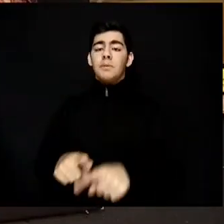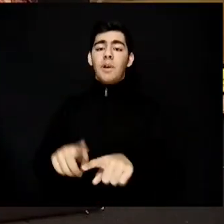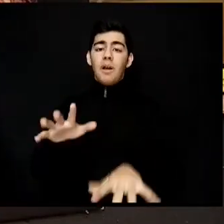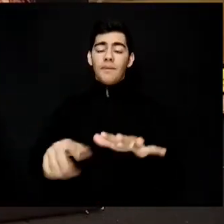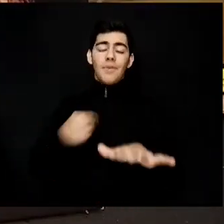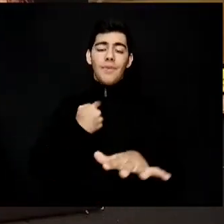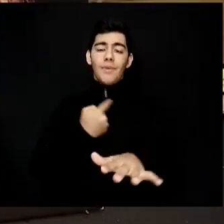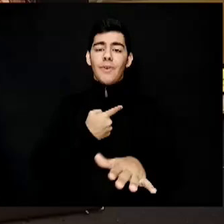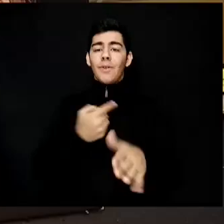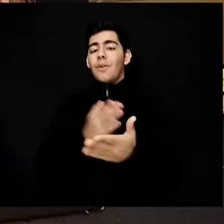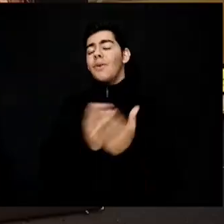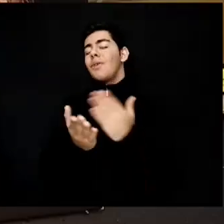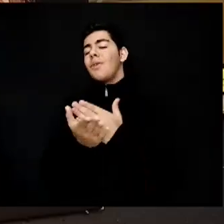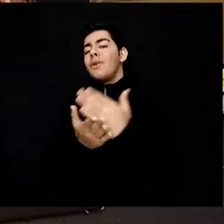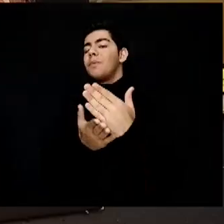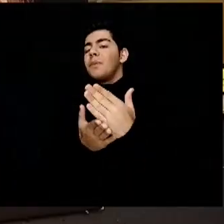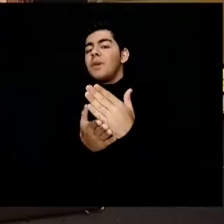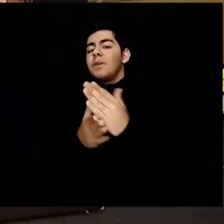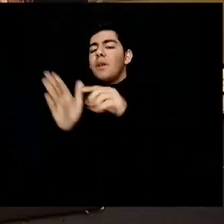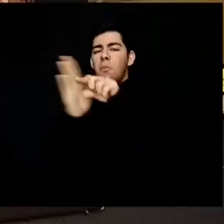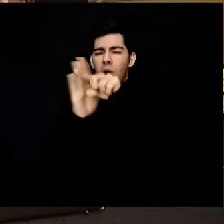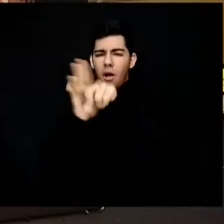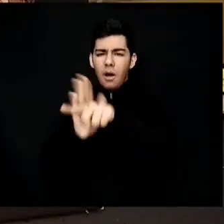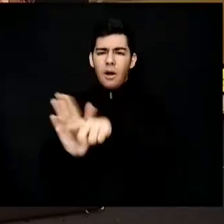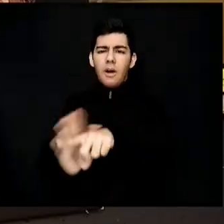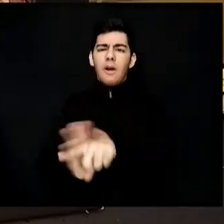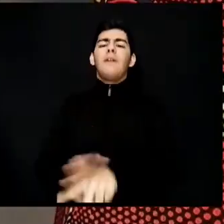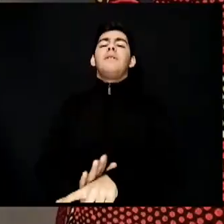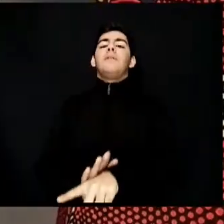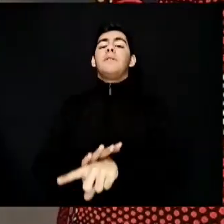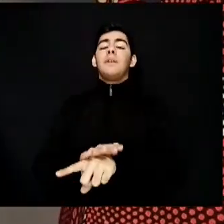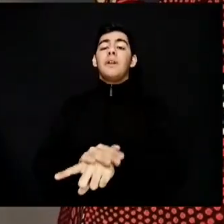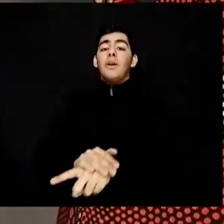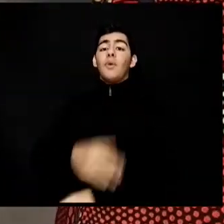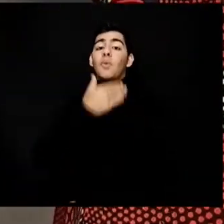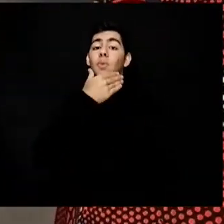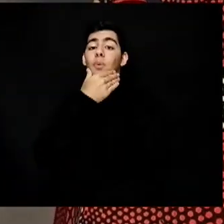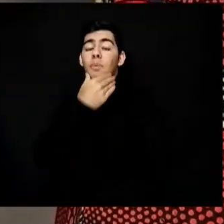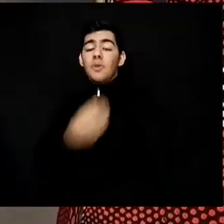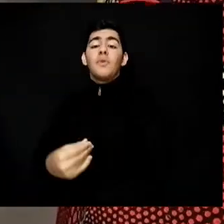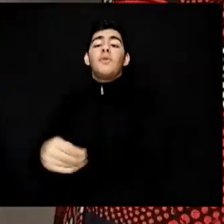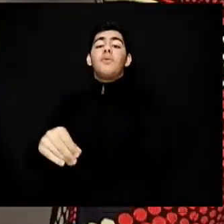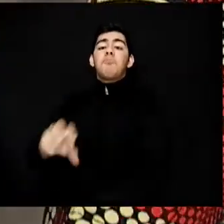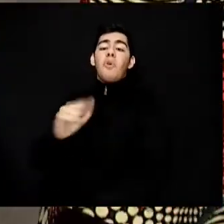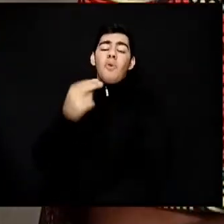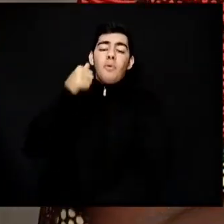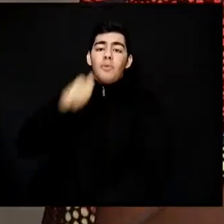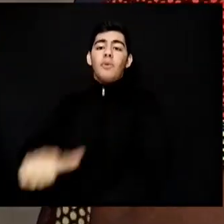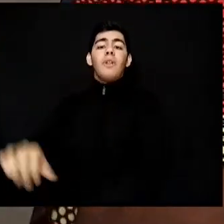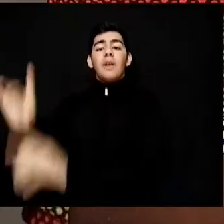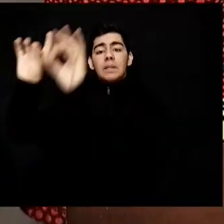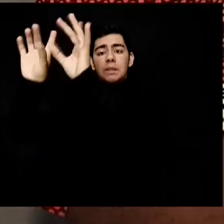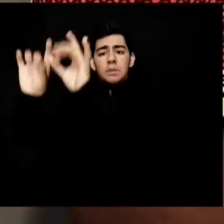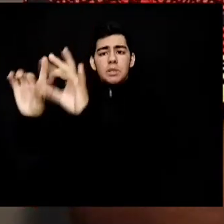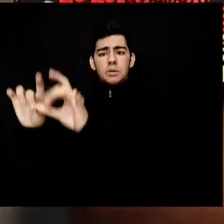ideia com as pessoas, né? Com biólogos. E aí a gente vai descobrindo